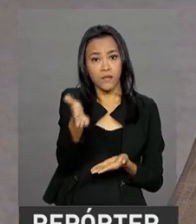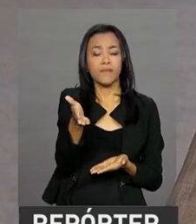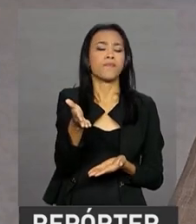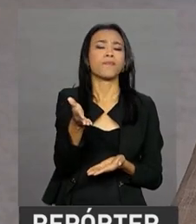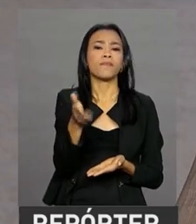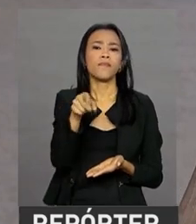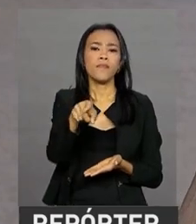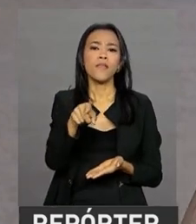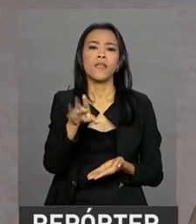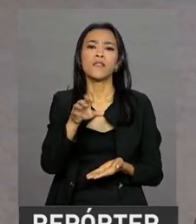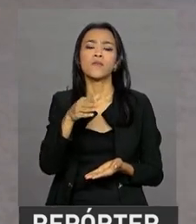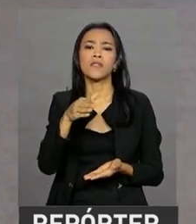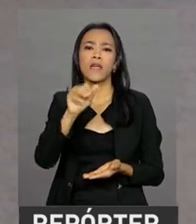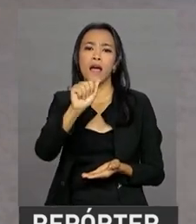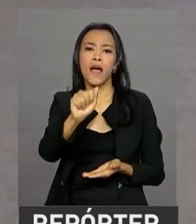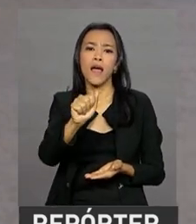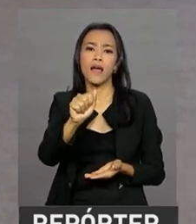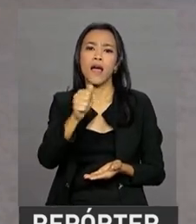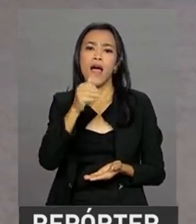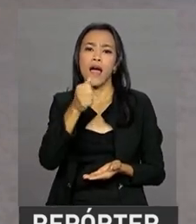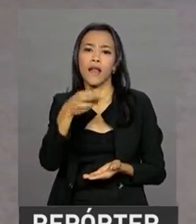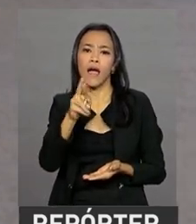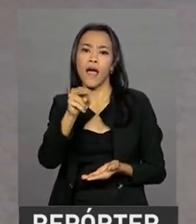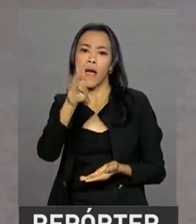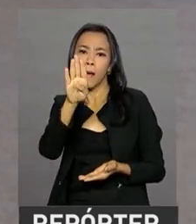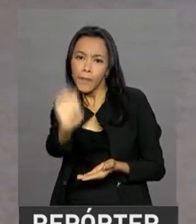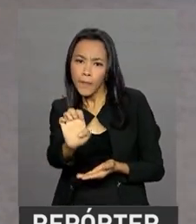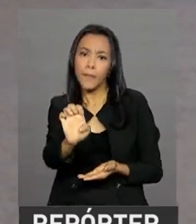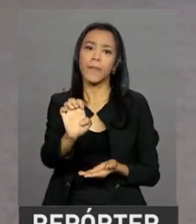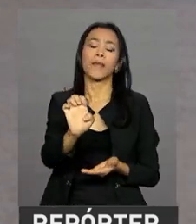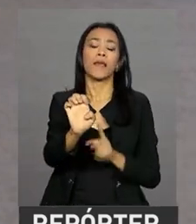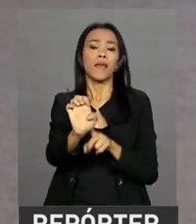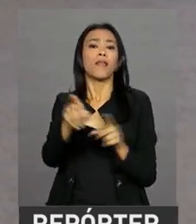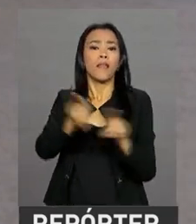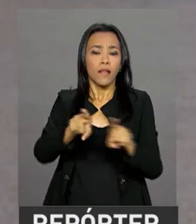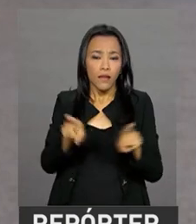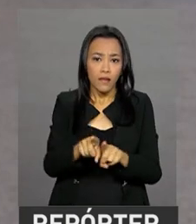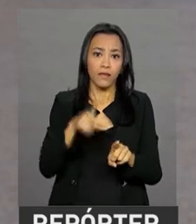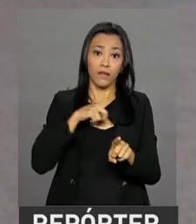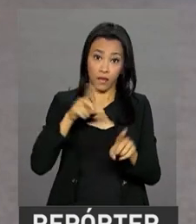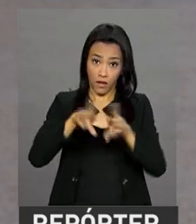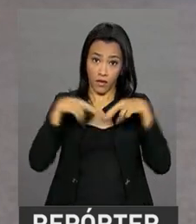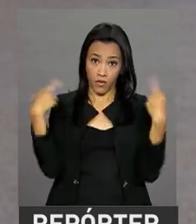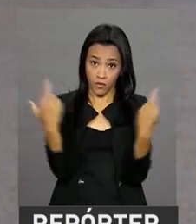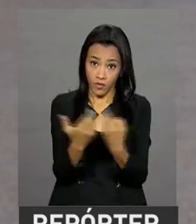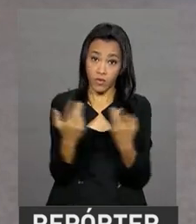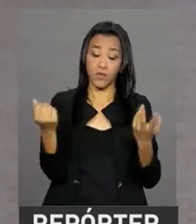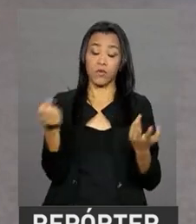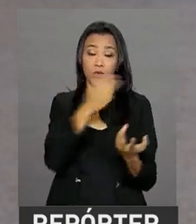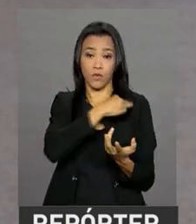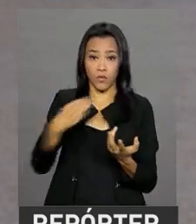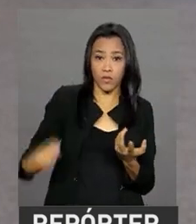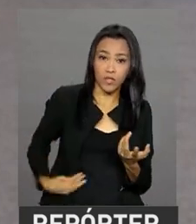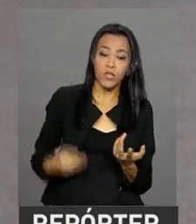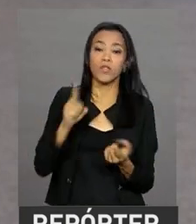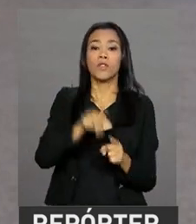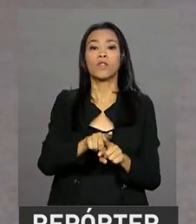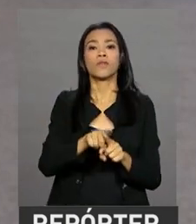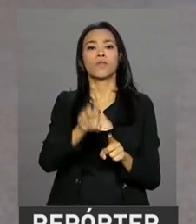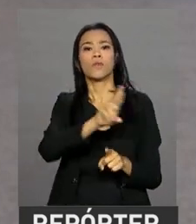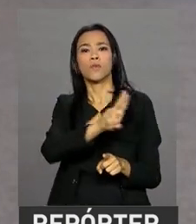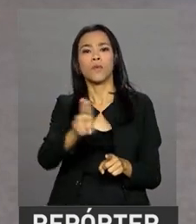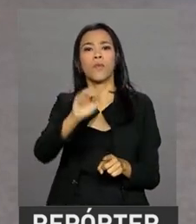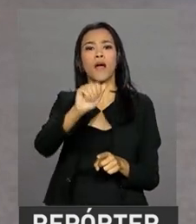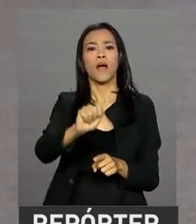Abdullah bin Zayed Al Nahyan. O presidente também tem reuniões, então, com os ministros das Relações Exteriores, Aloysio